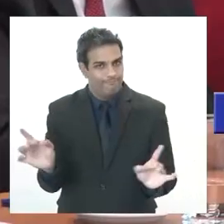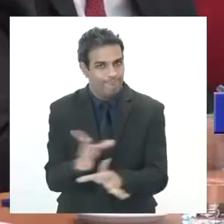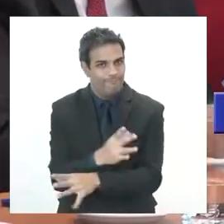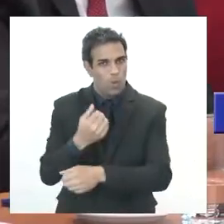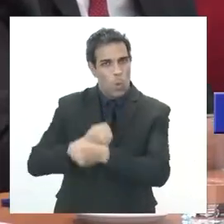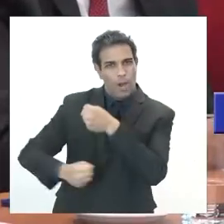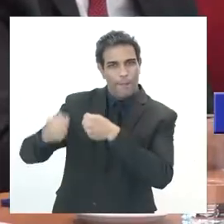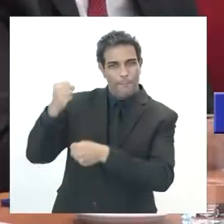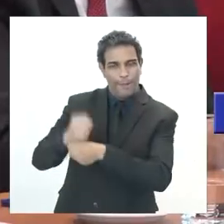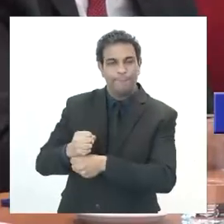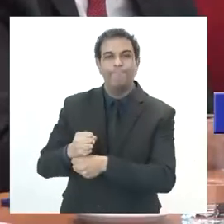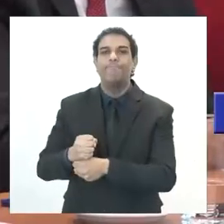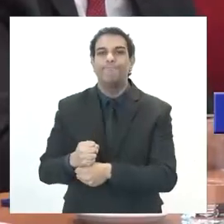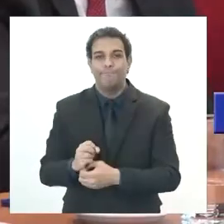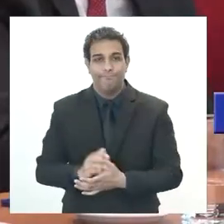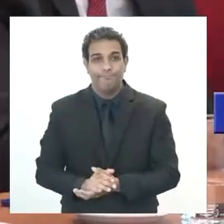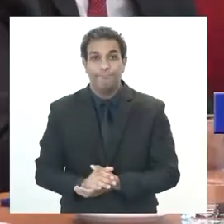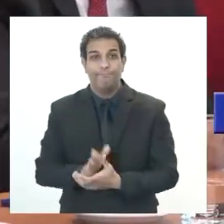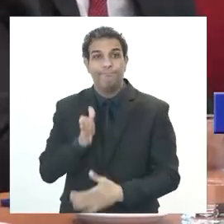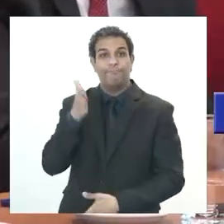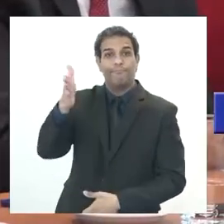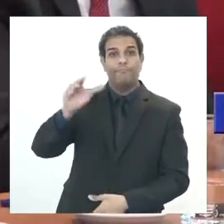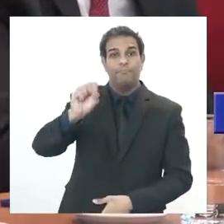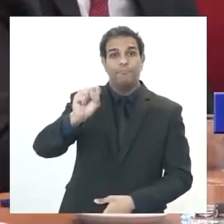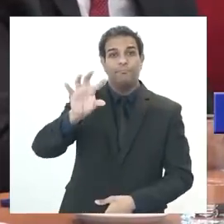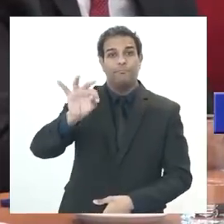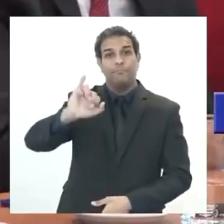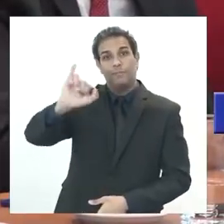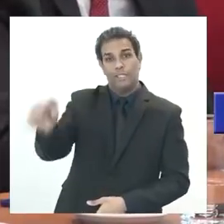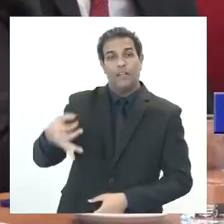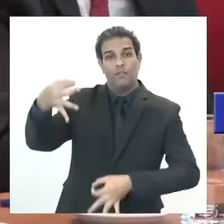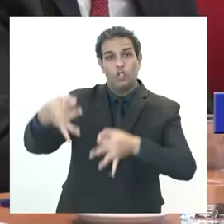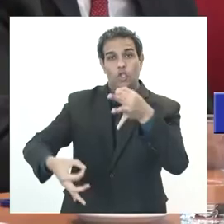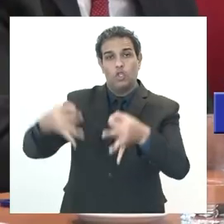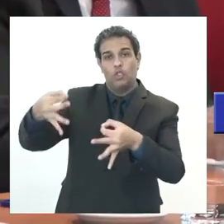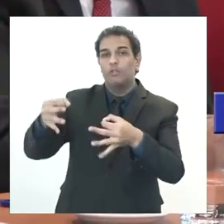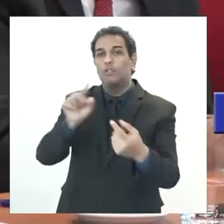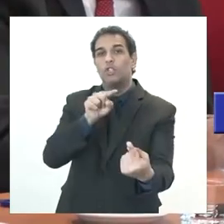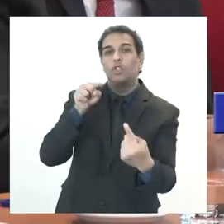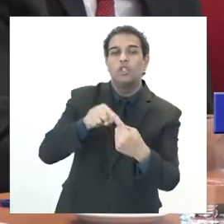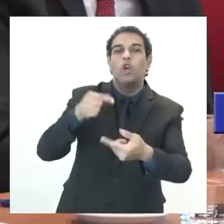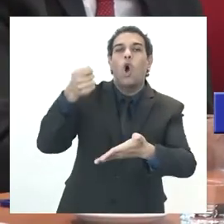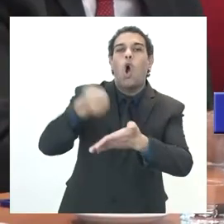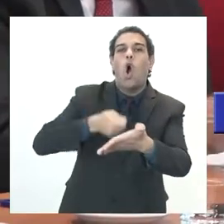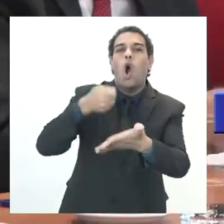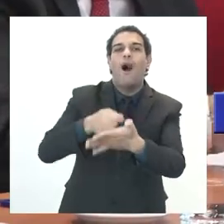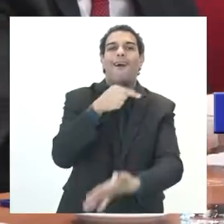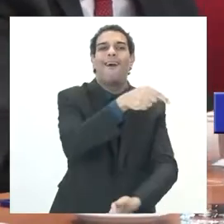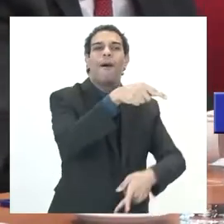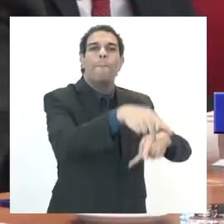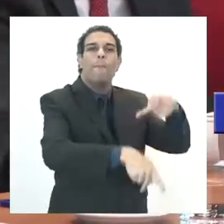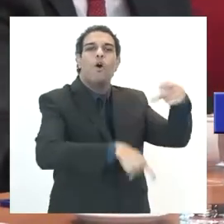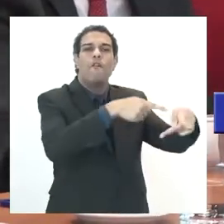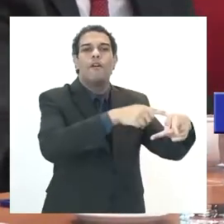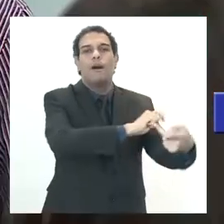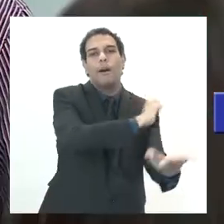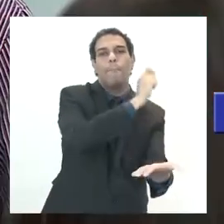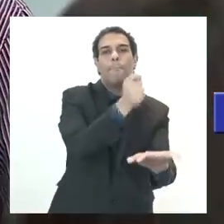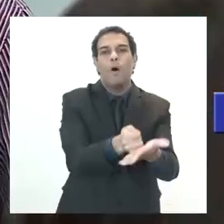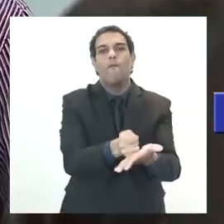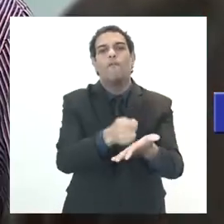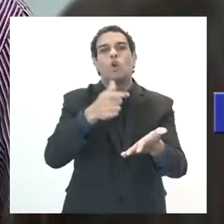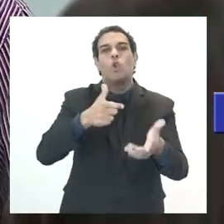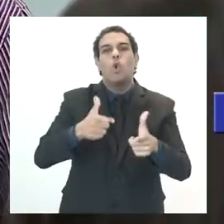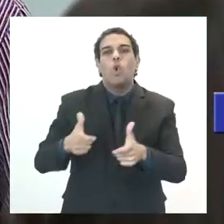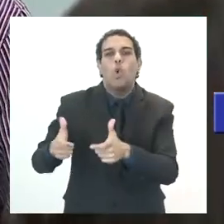no ano passado foi entrar no Supremo Tribunal Federal para obrigar a população a pagar as contas de água naqueles